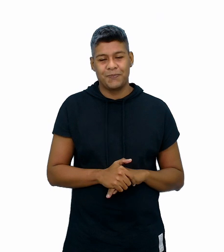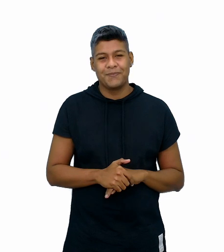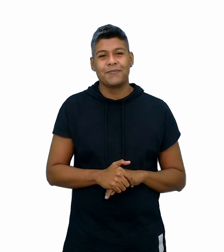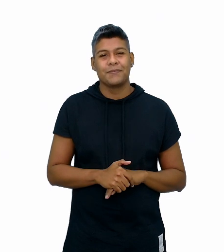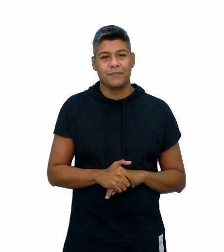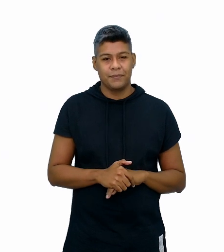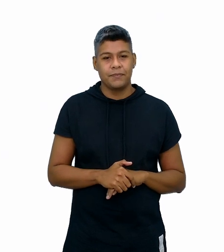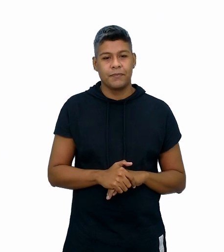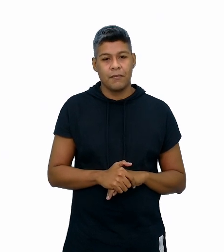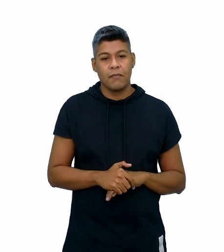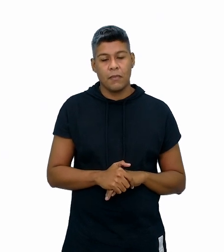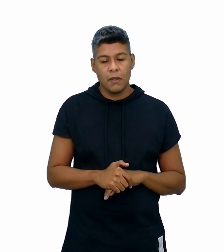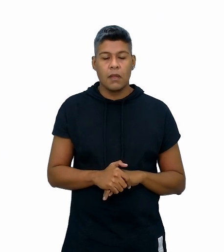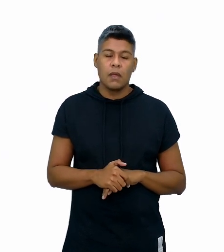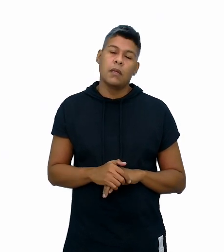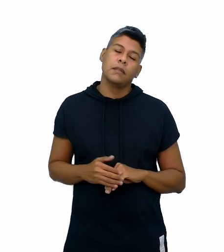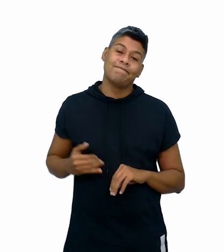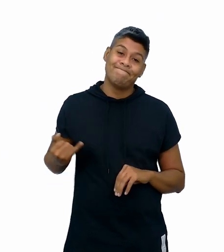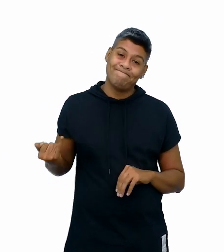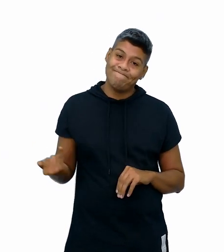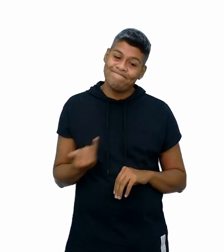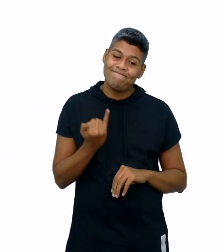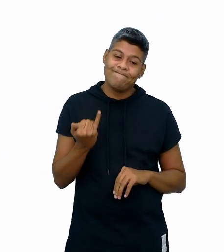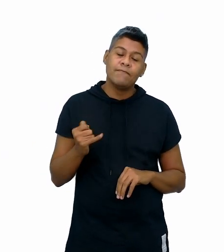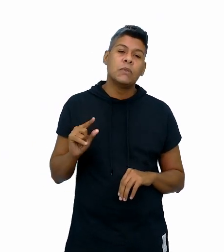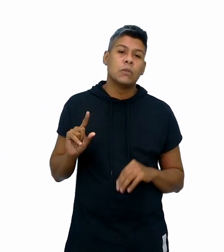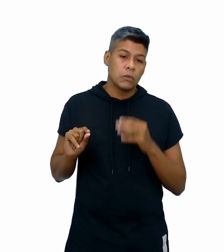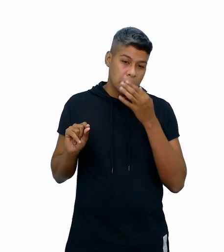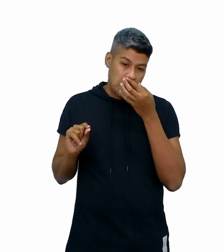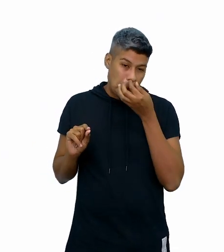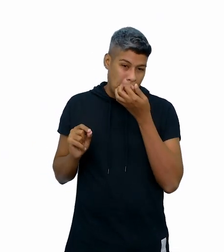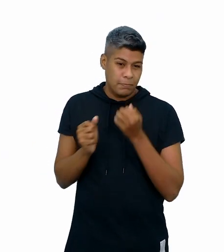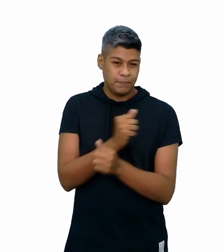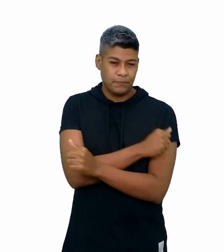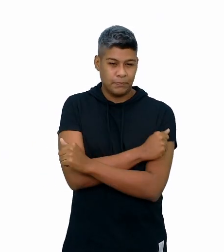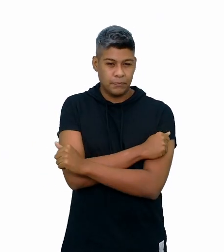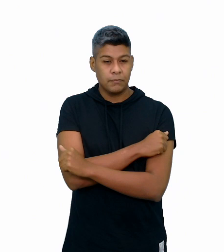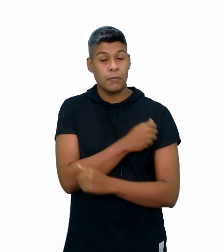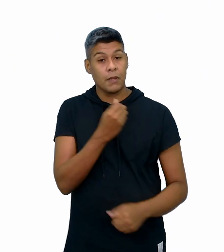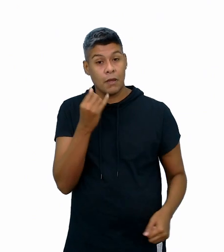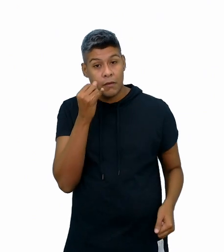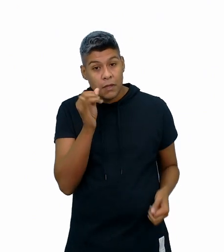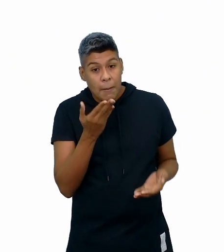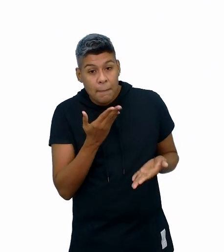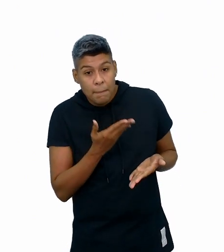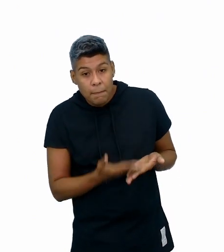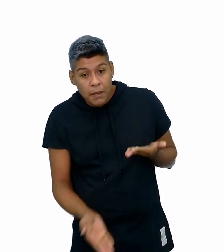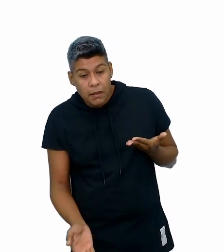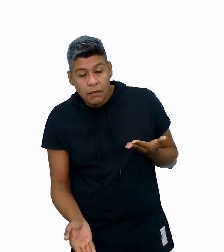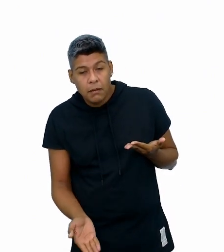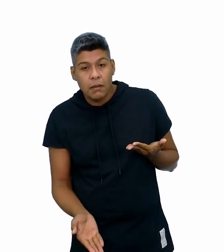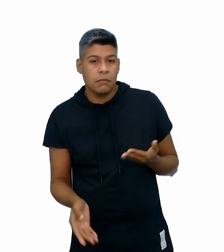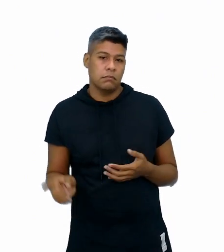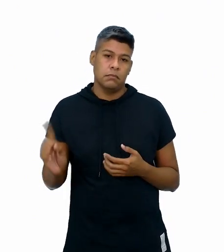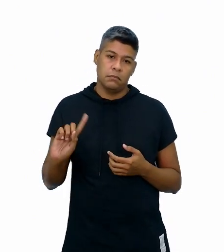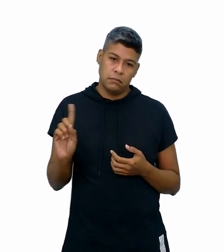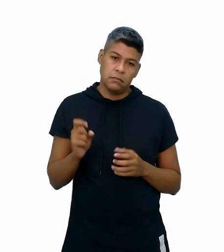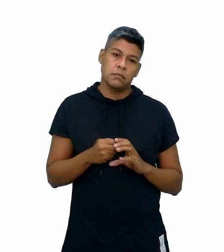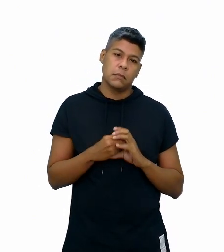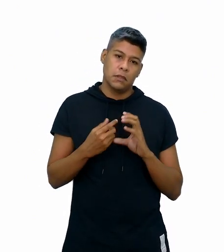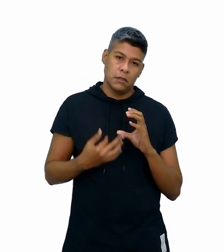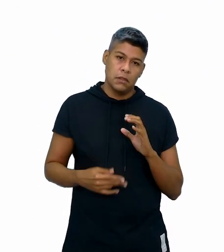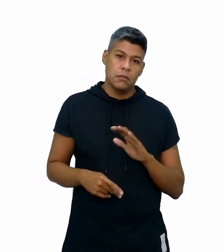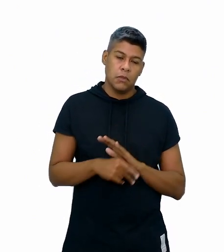E isso é muito importante para que os estudantes não percam de vista os parâmetros da